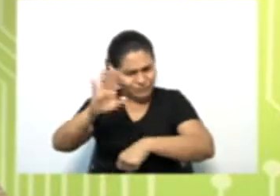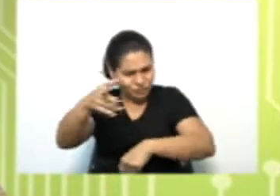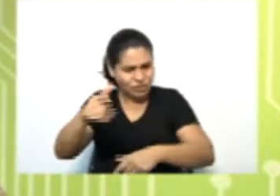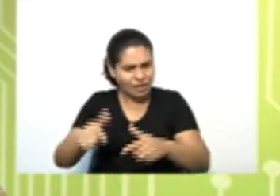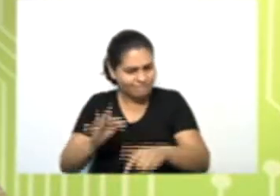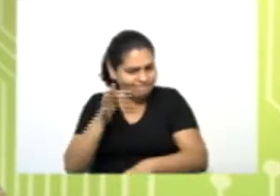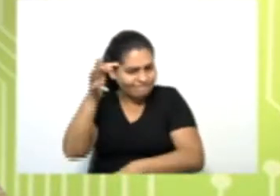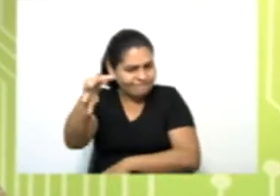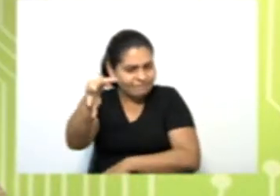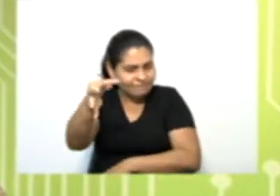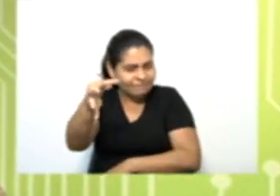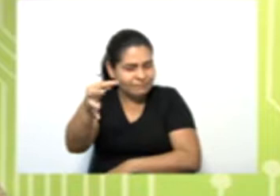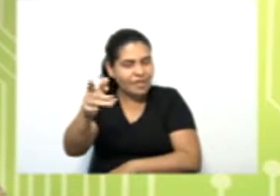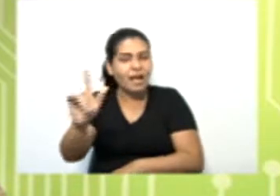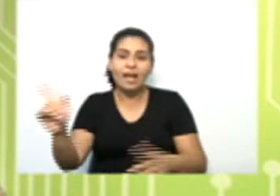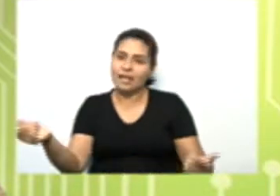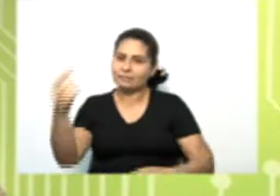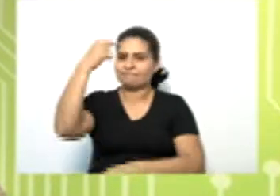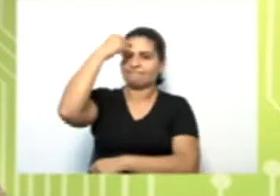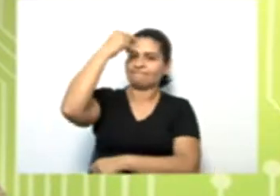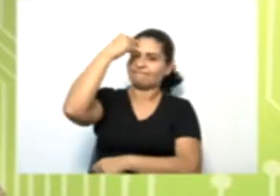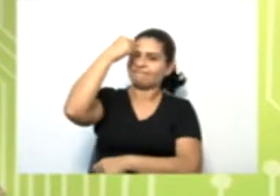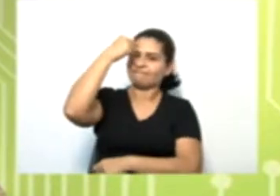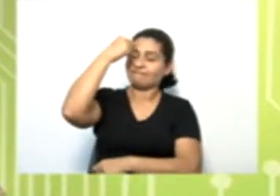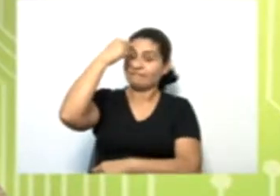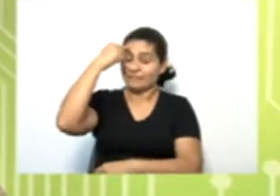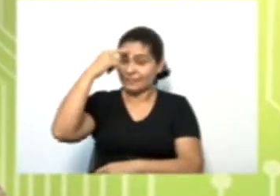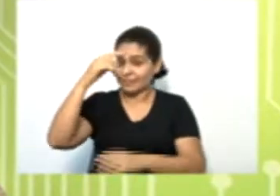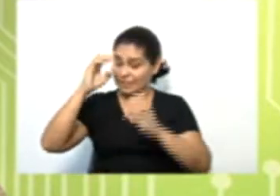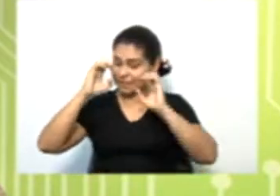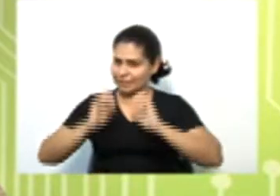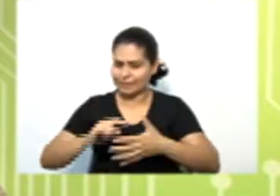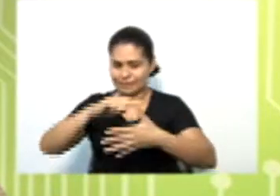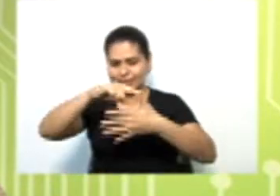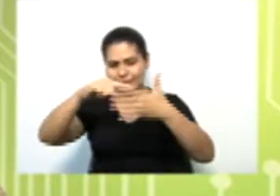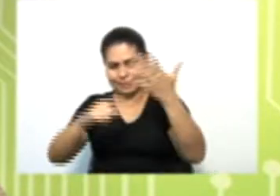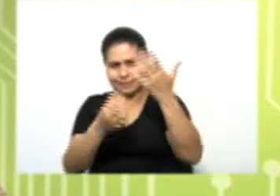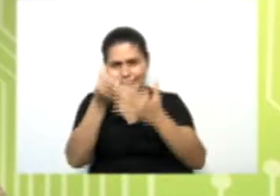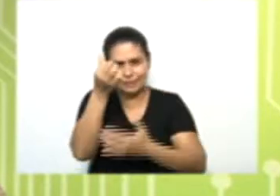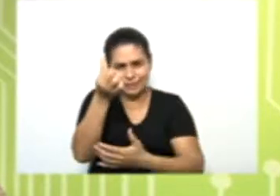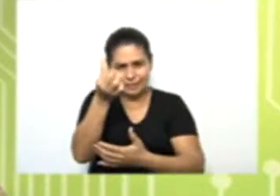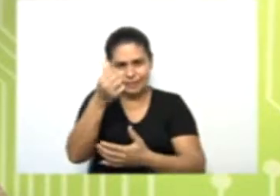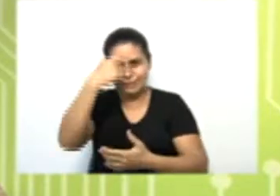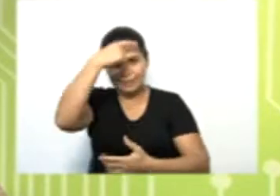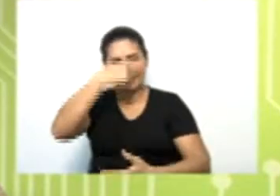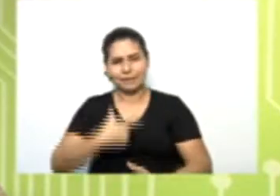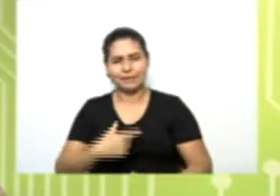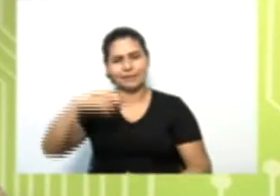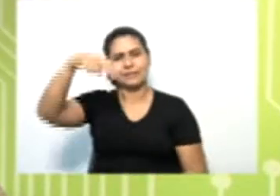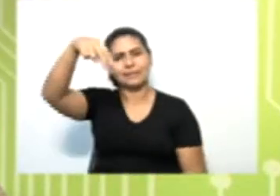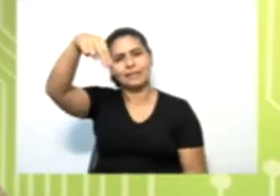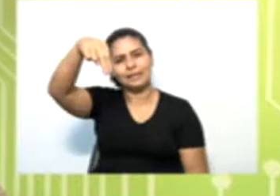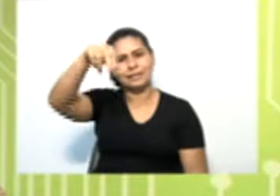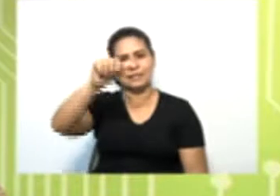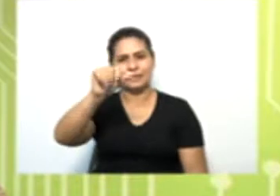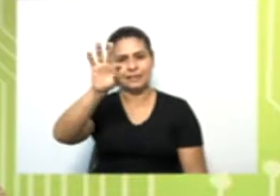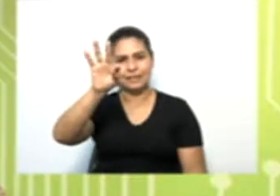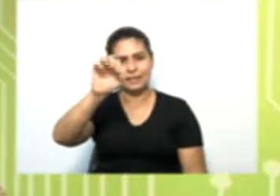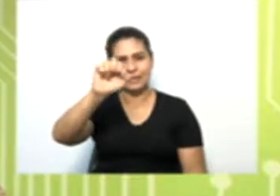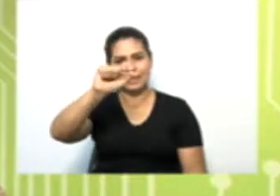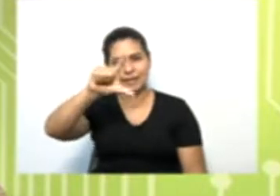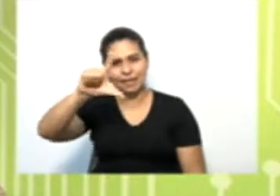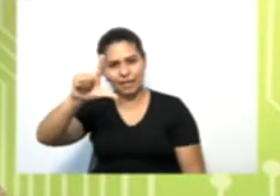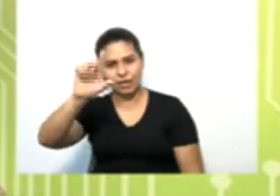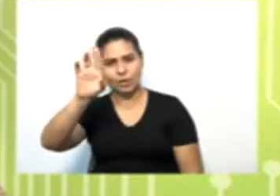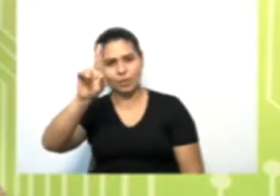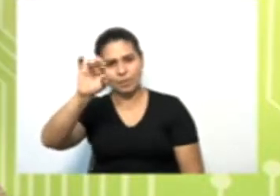teu futuro? Isso eleva a autoestima. Os 6 pilares da autoestima de Nathanael Bryan, tá certo? Isso se